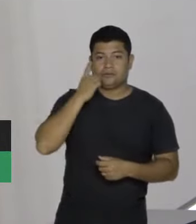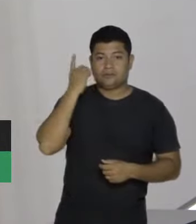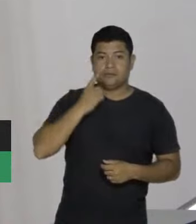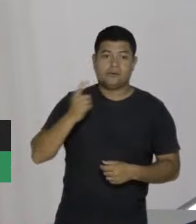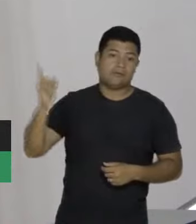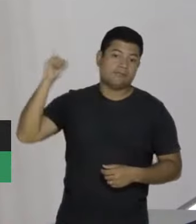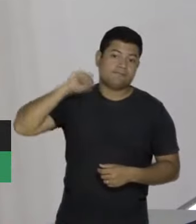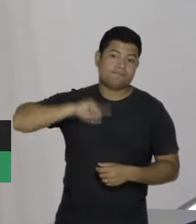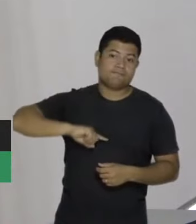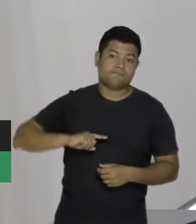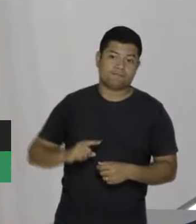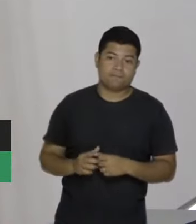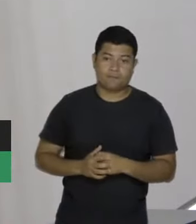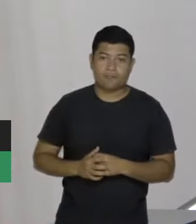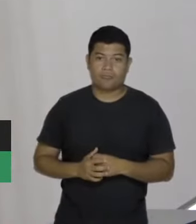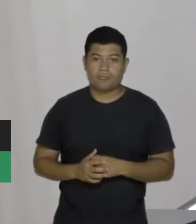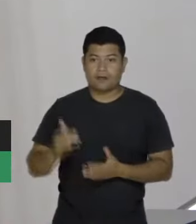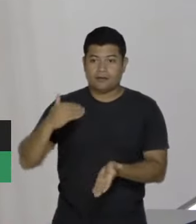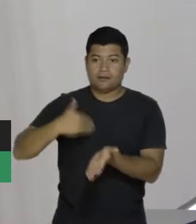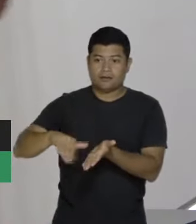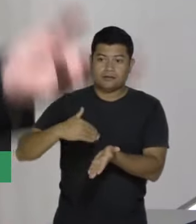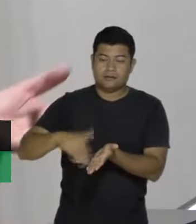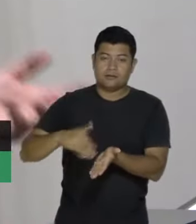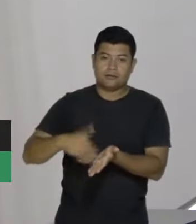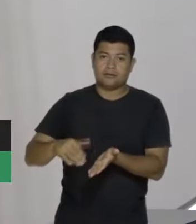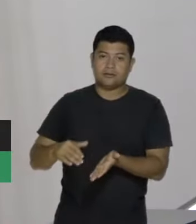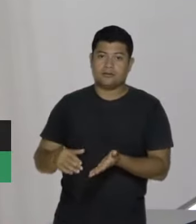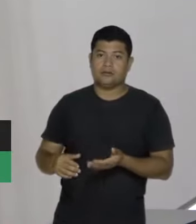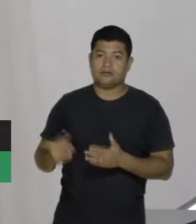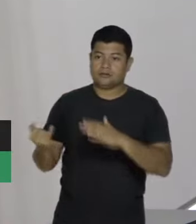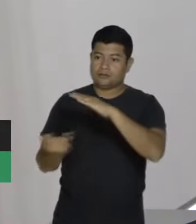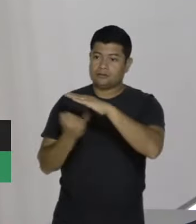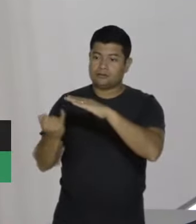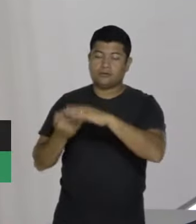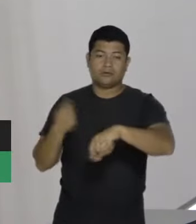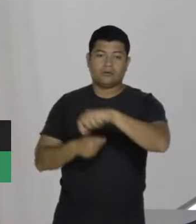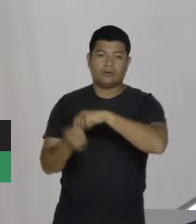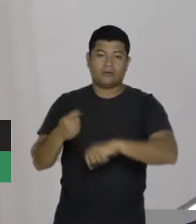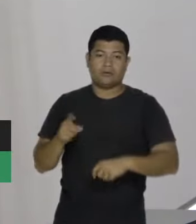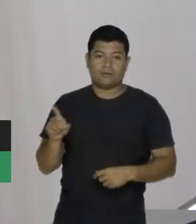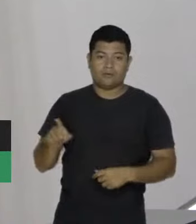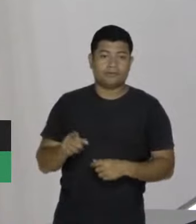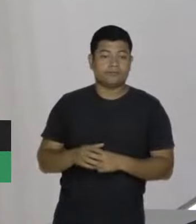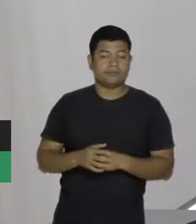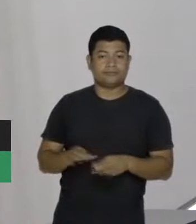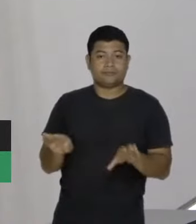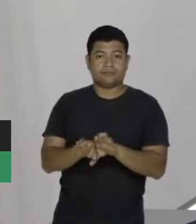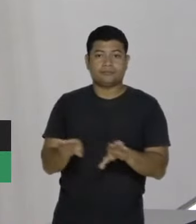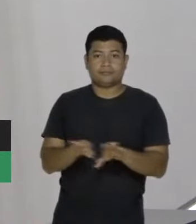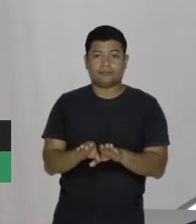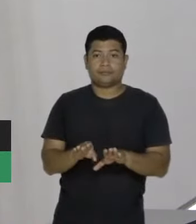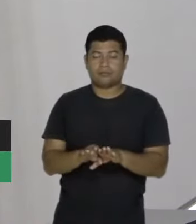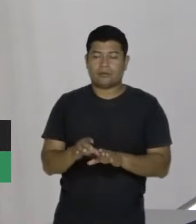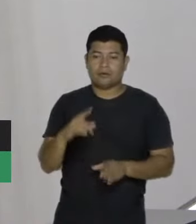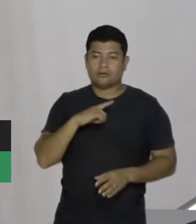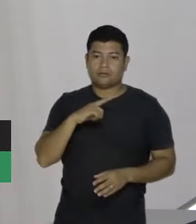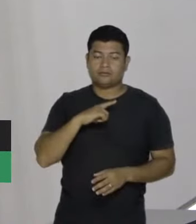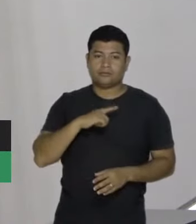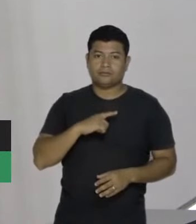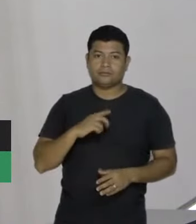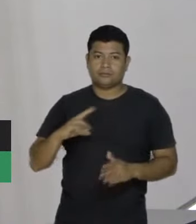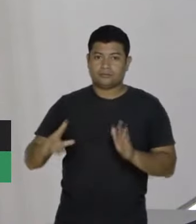Silvio Dreve, na Secretaria da Indústria e Comércio. Teremos também, amanhã, a